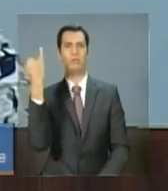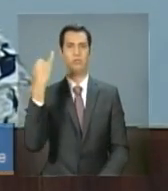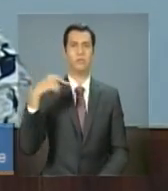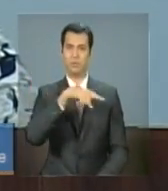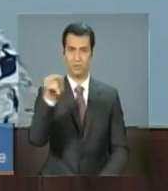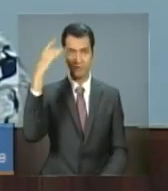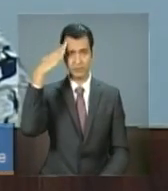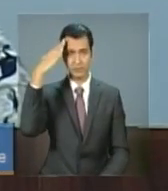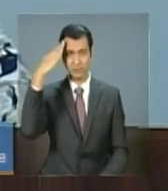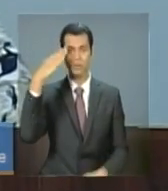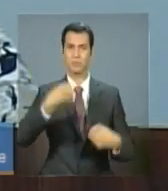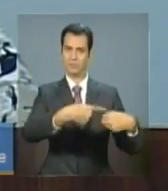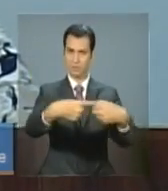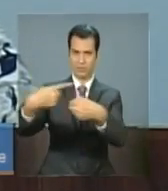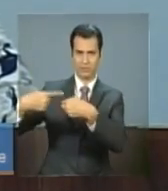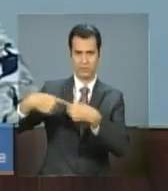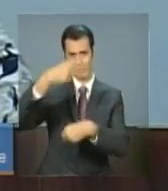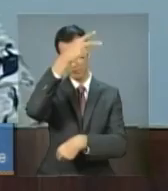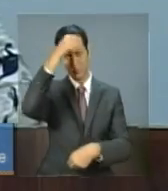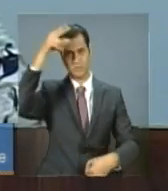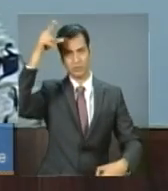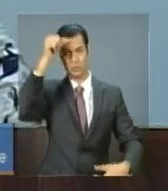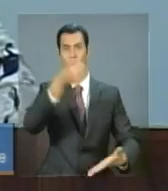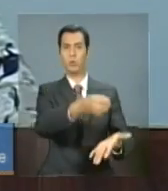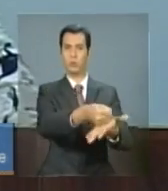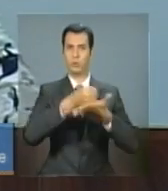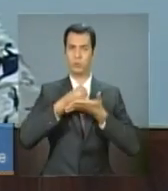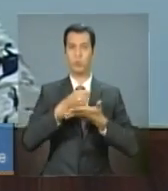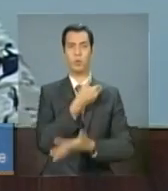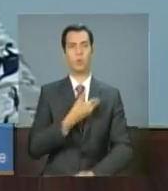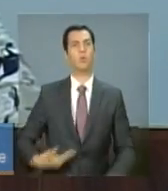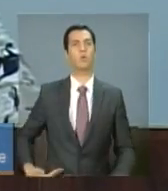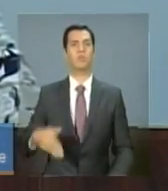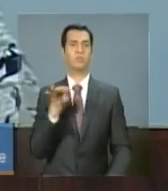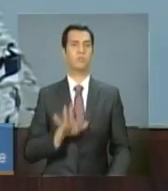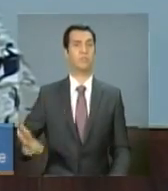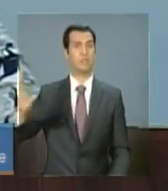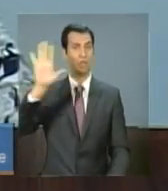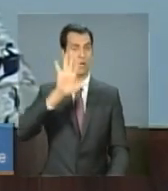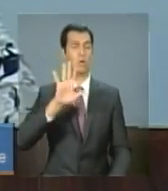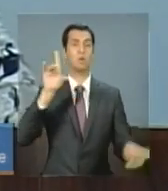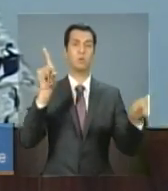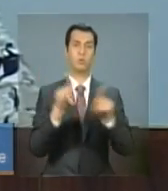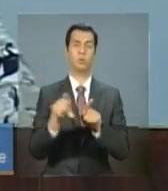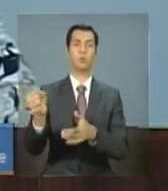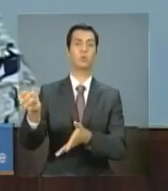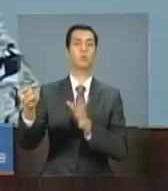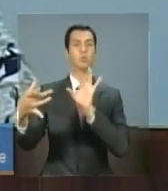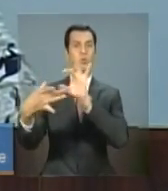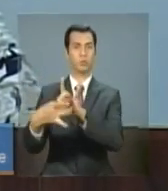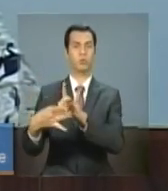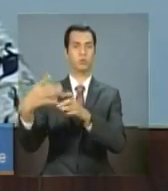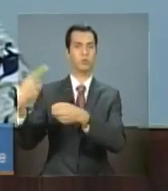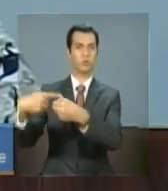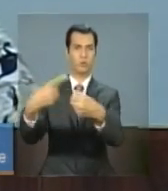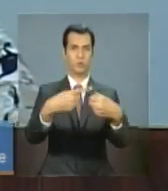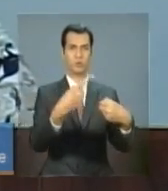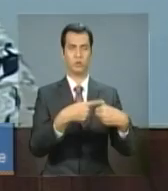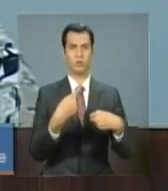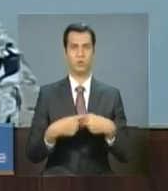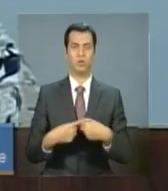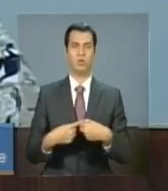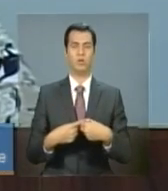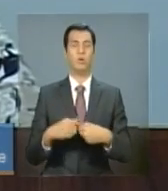gestores municipais, através dos municípios, é uma grande parceria do governo federal com os municípios. O sucesso do